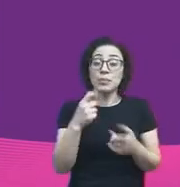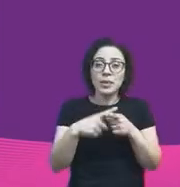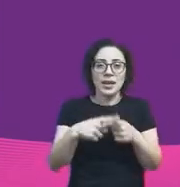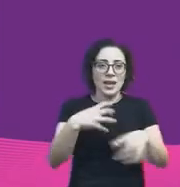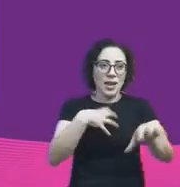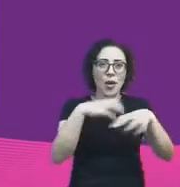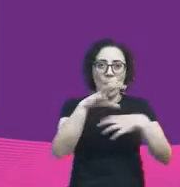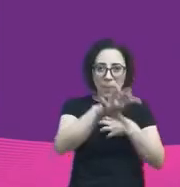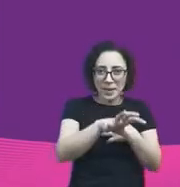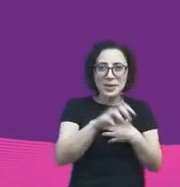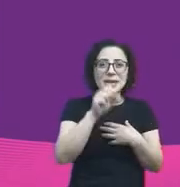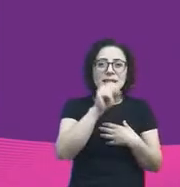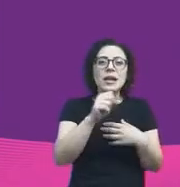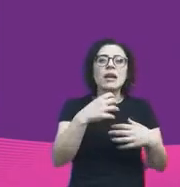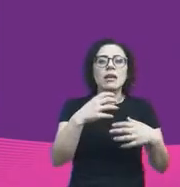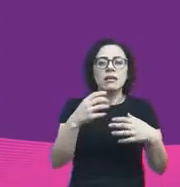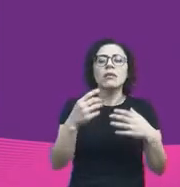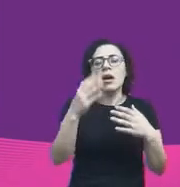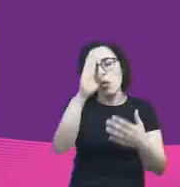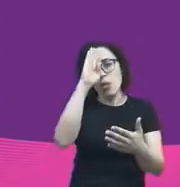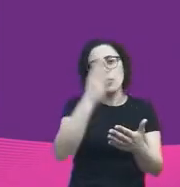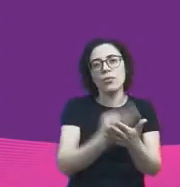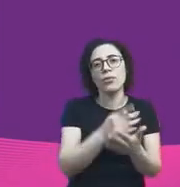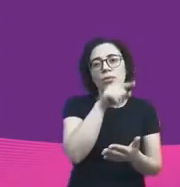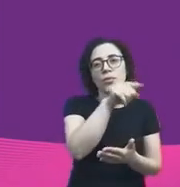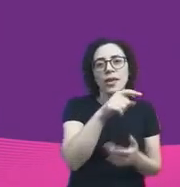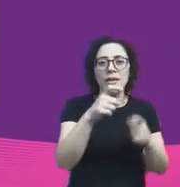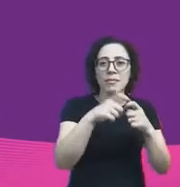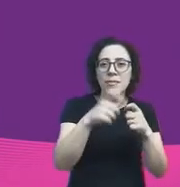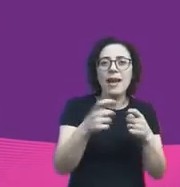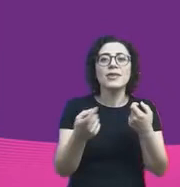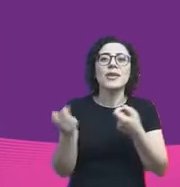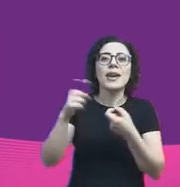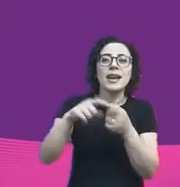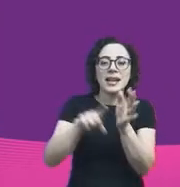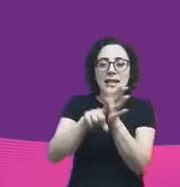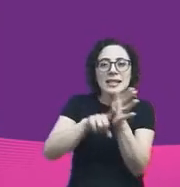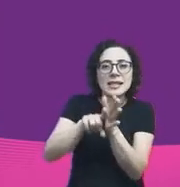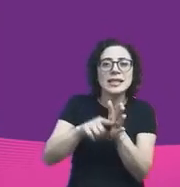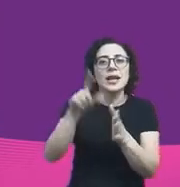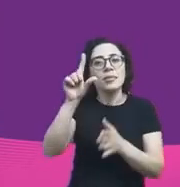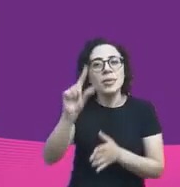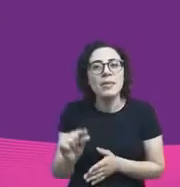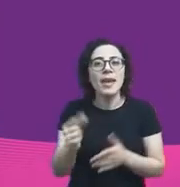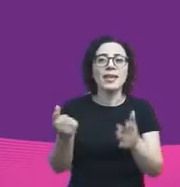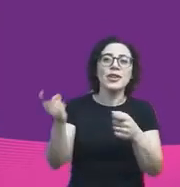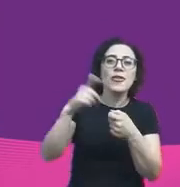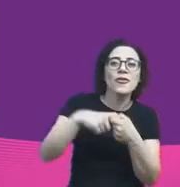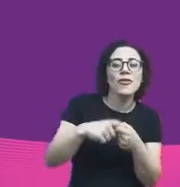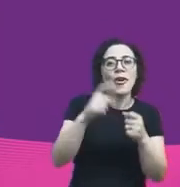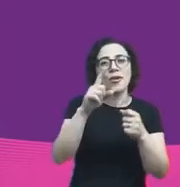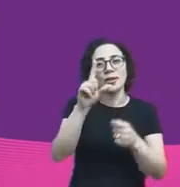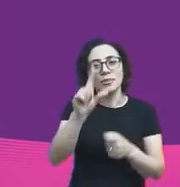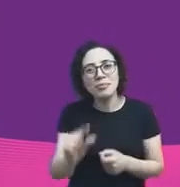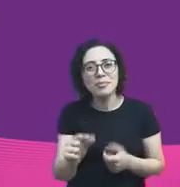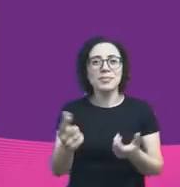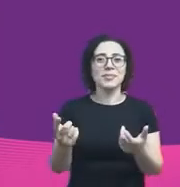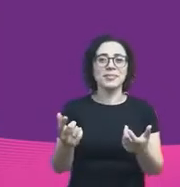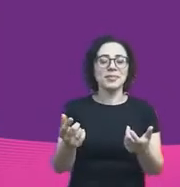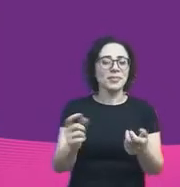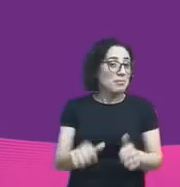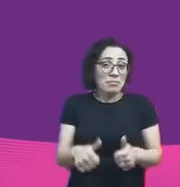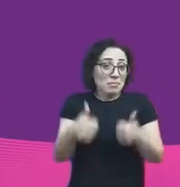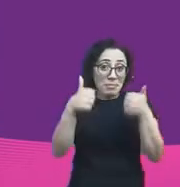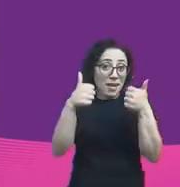ele faz menos referenciamento, ele volta menos ao hospital. Na verdade, esse é um capítulo muito interessante porque ele